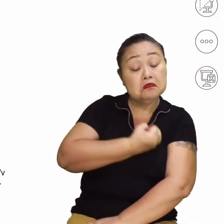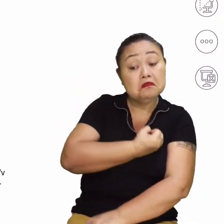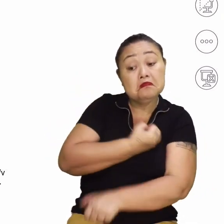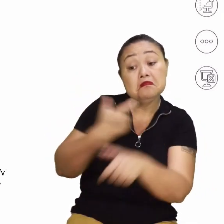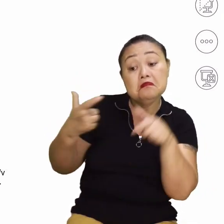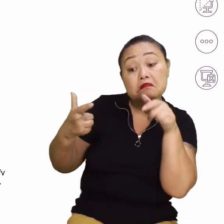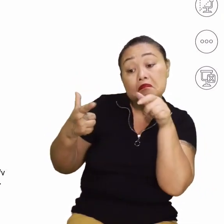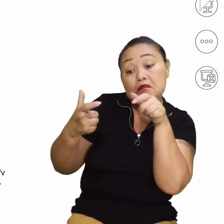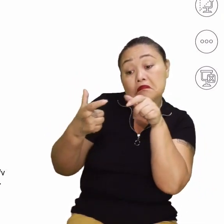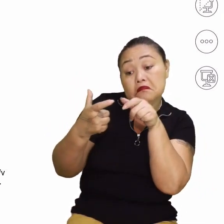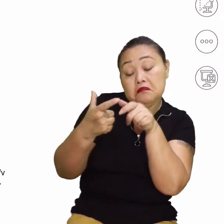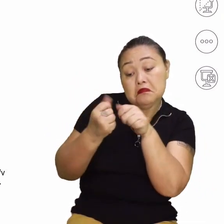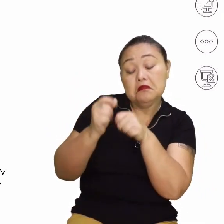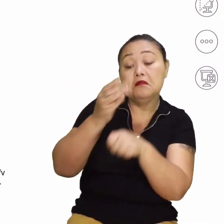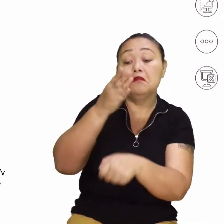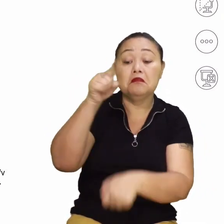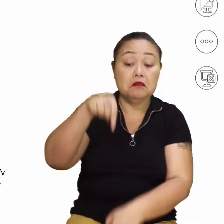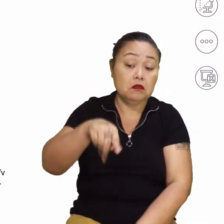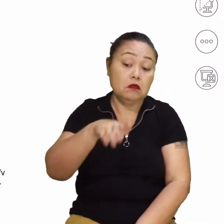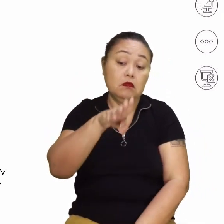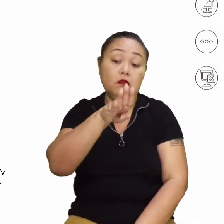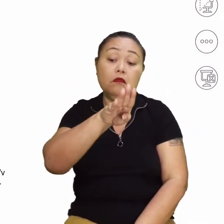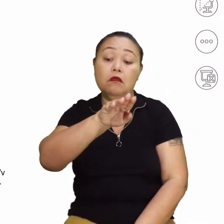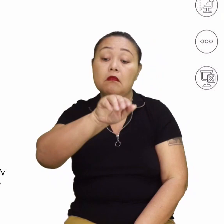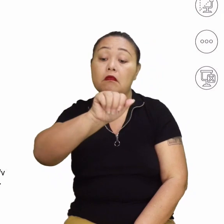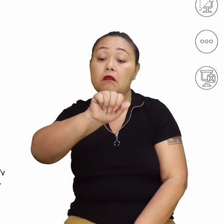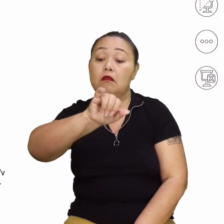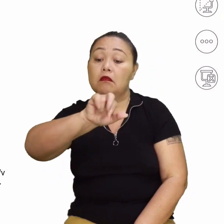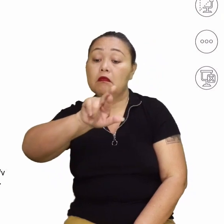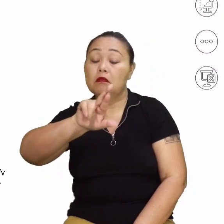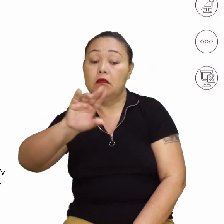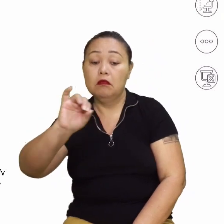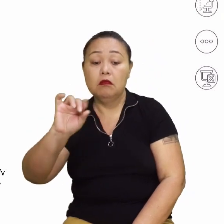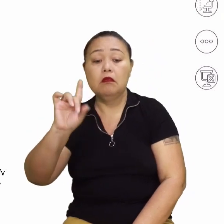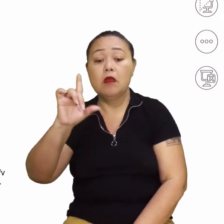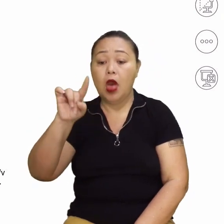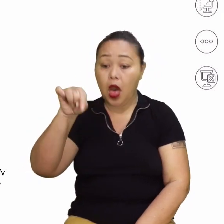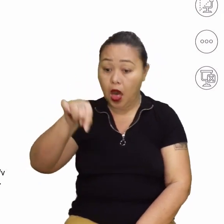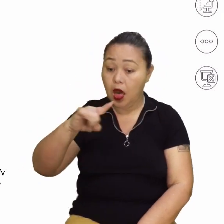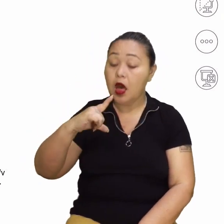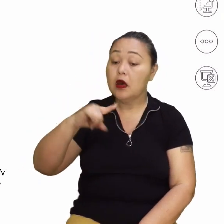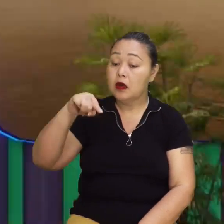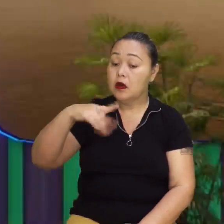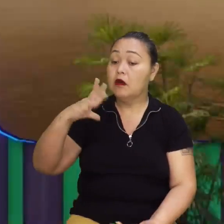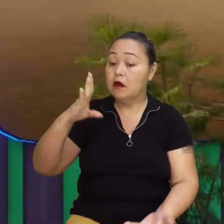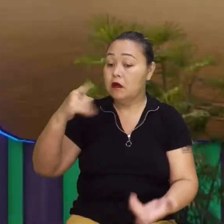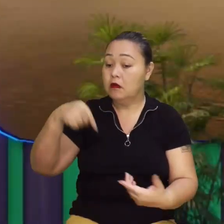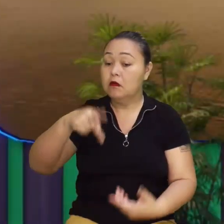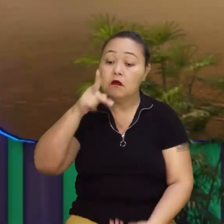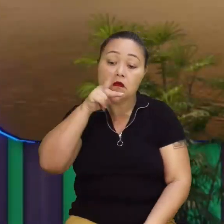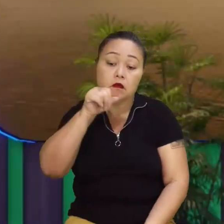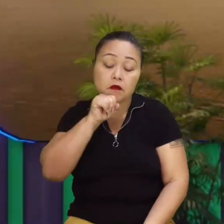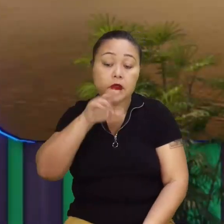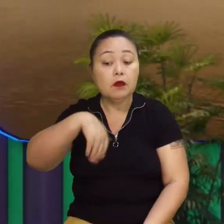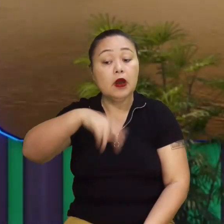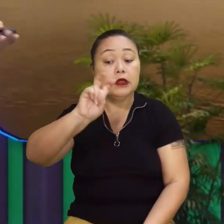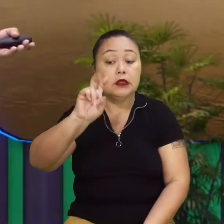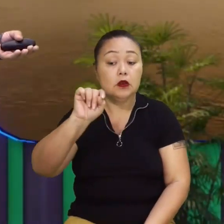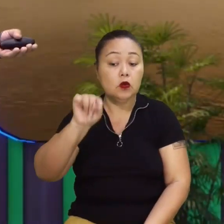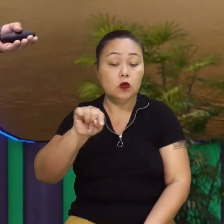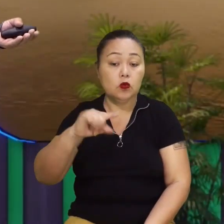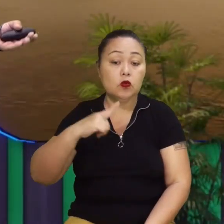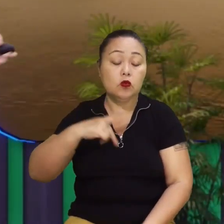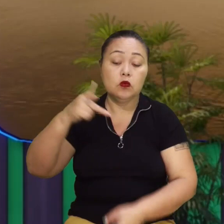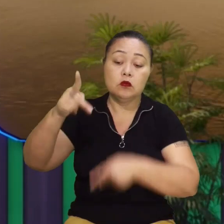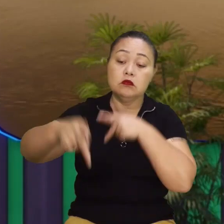bairro um bairro aqui de Porto Velho tem mais de 5 mil habitantes só para vocês terem uma ideia a